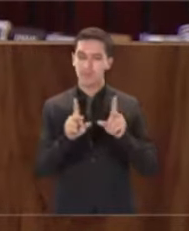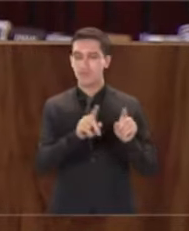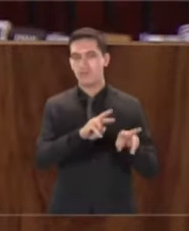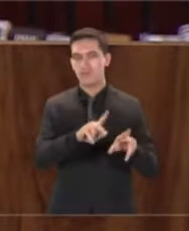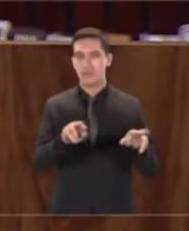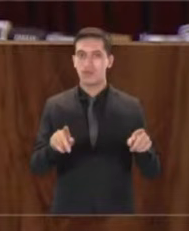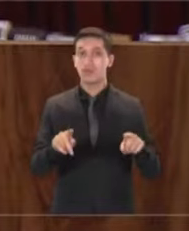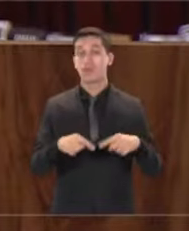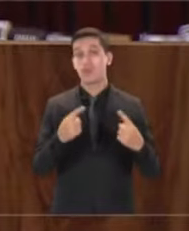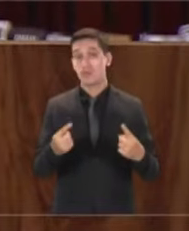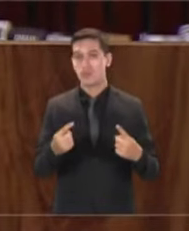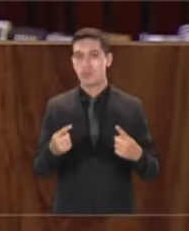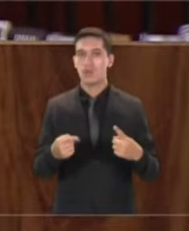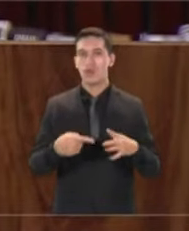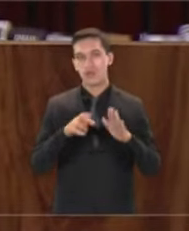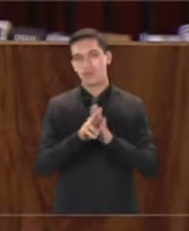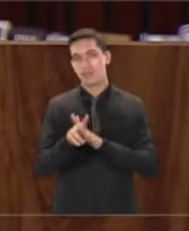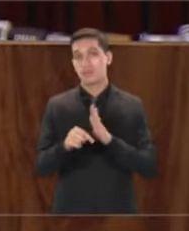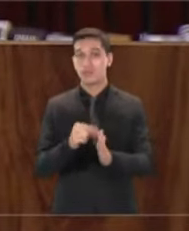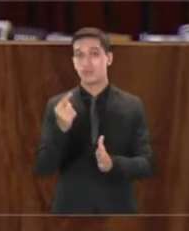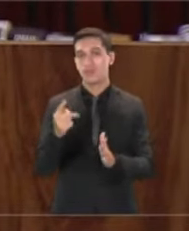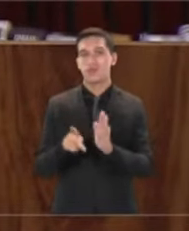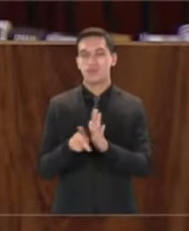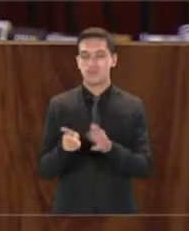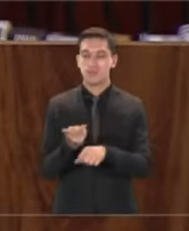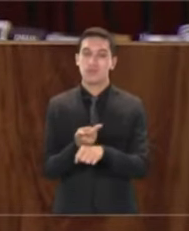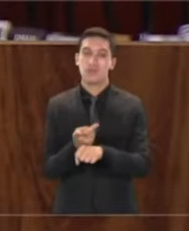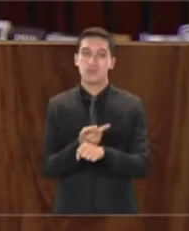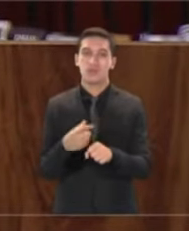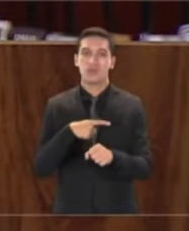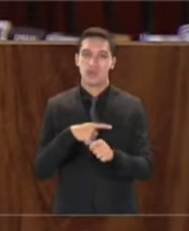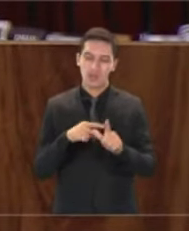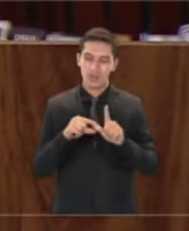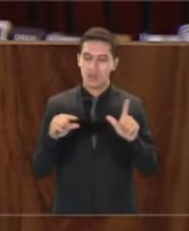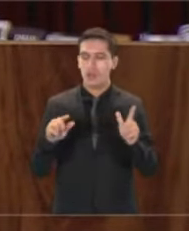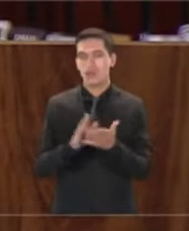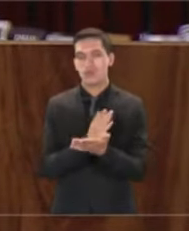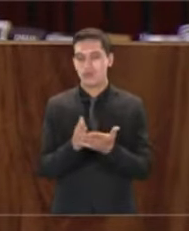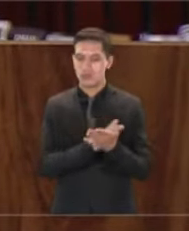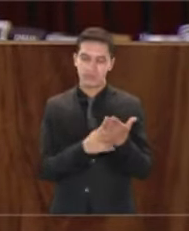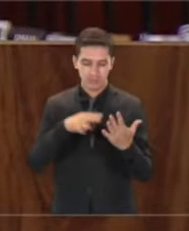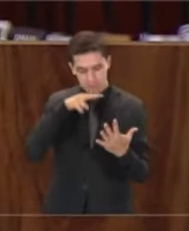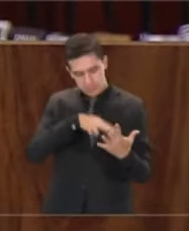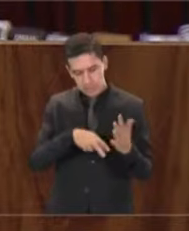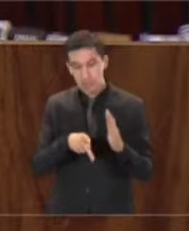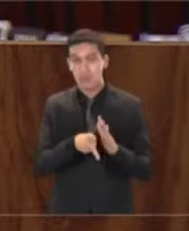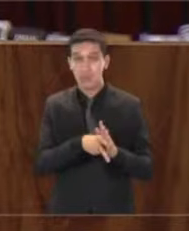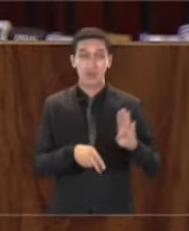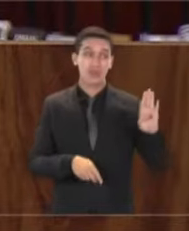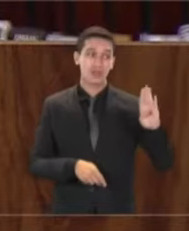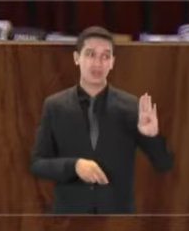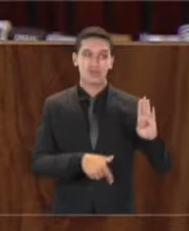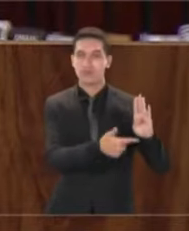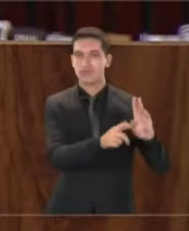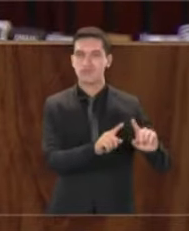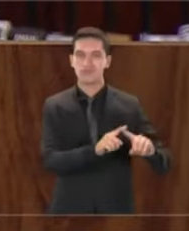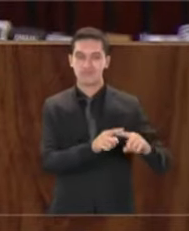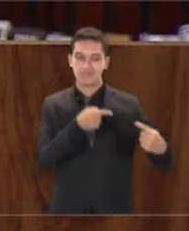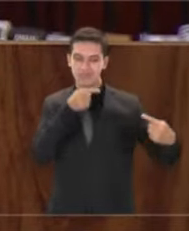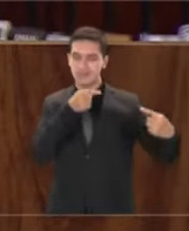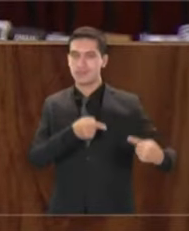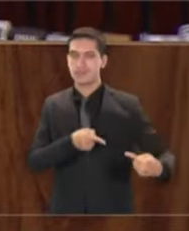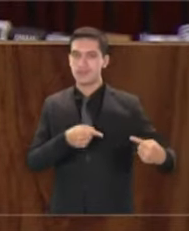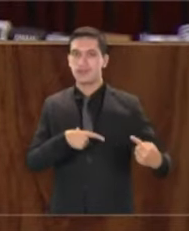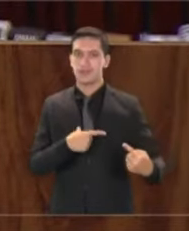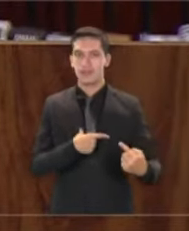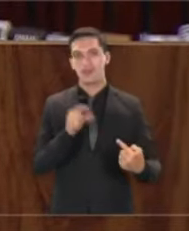em que o resultado primeiro de busca são links que levam o eleitor a informações de candidato adversário, o que, por certo, gera